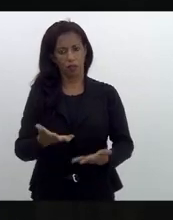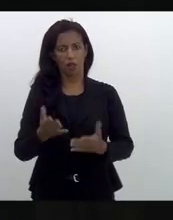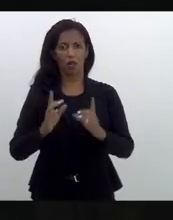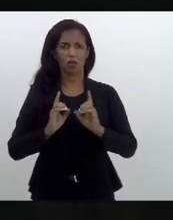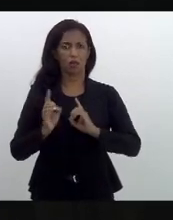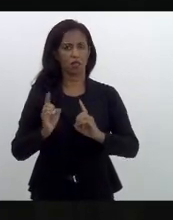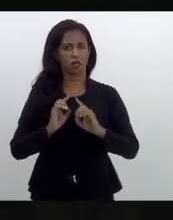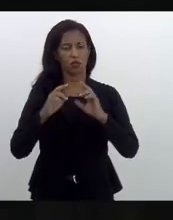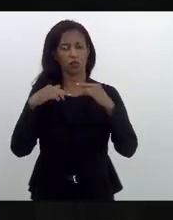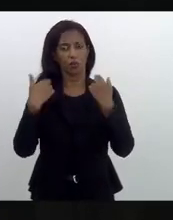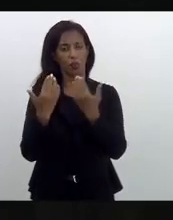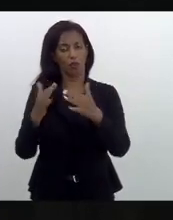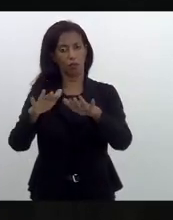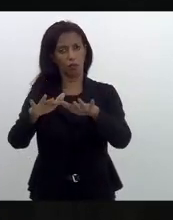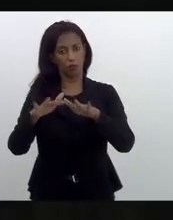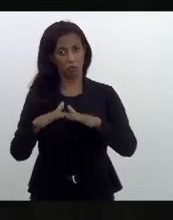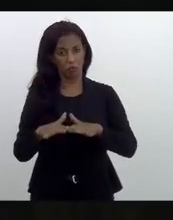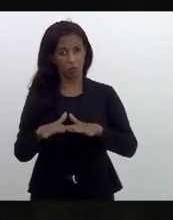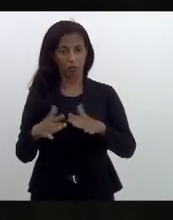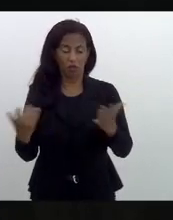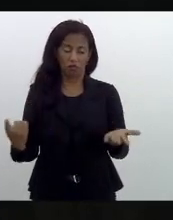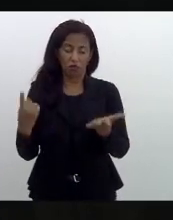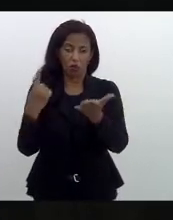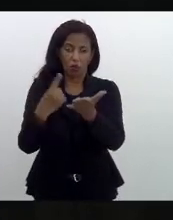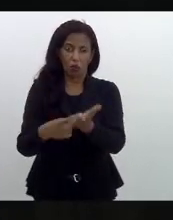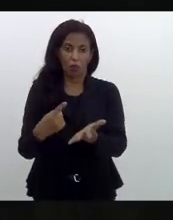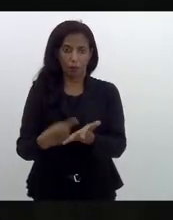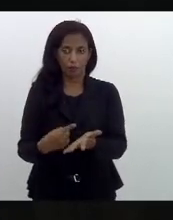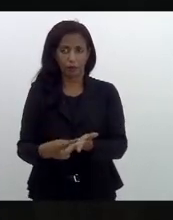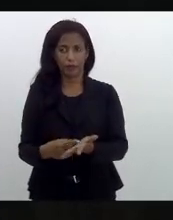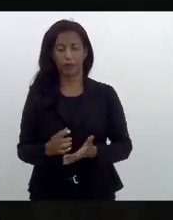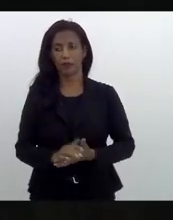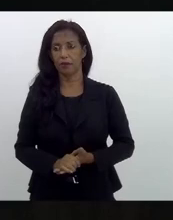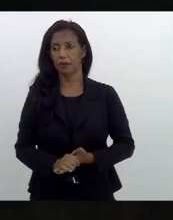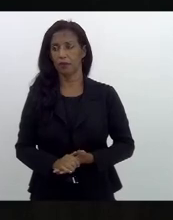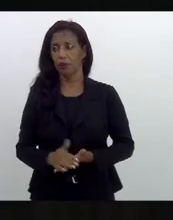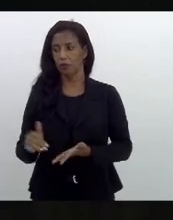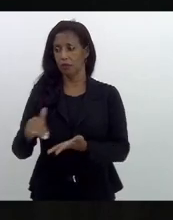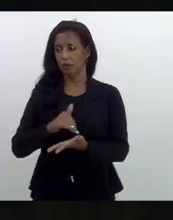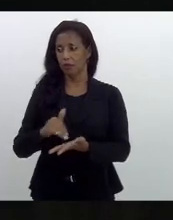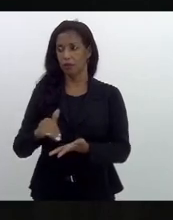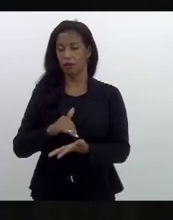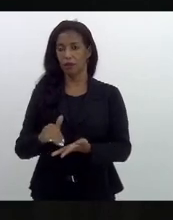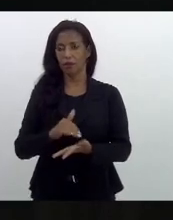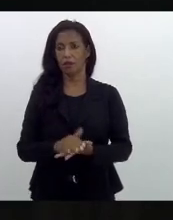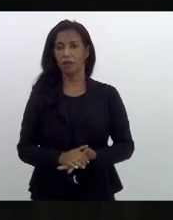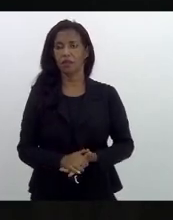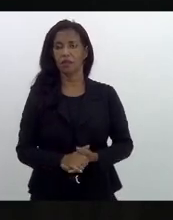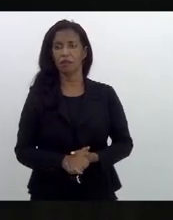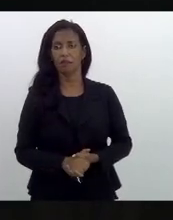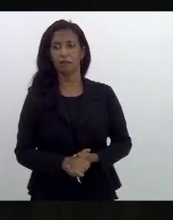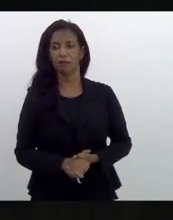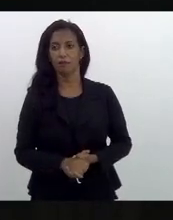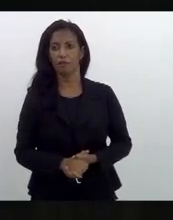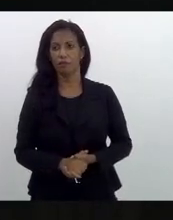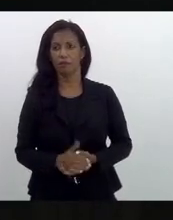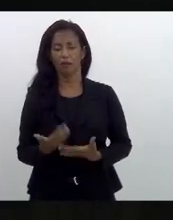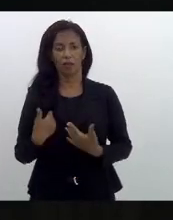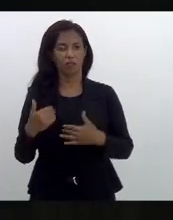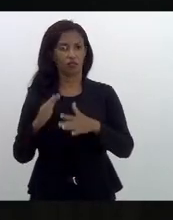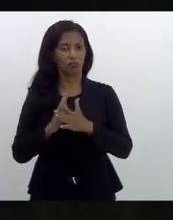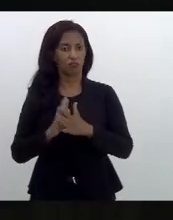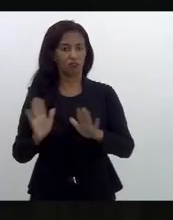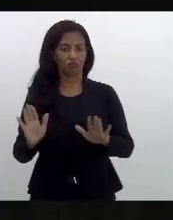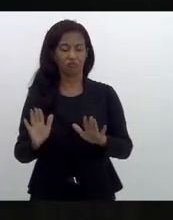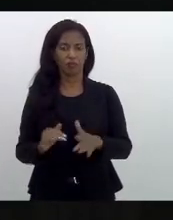em audiências públicas e o que acordar com com os secretários e próprio líder do governo a gente acata aqui